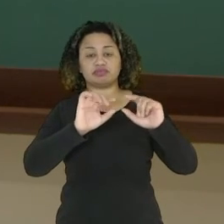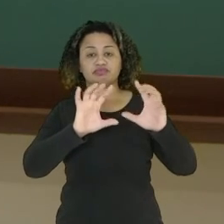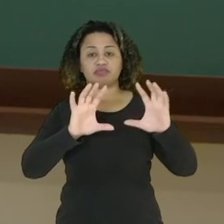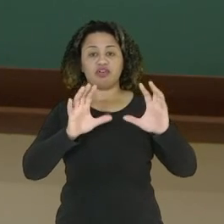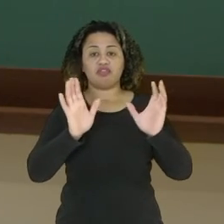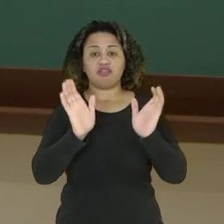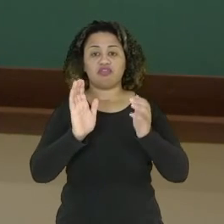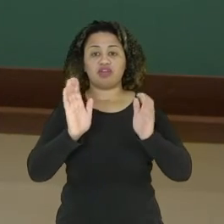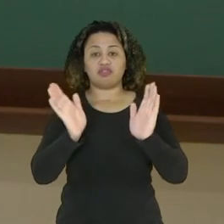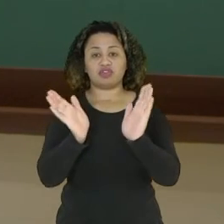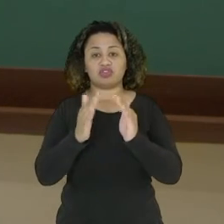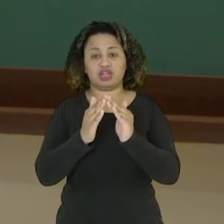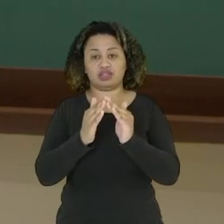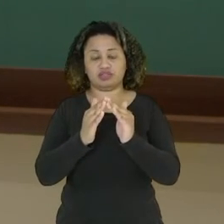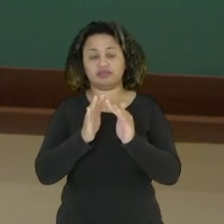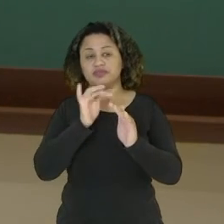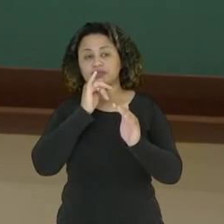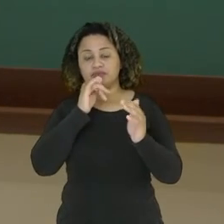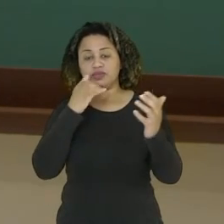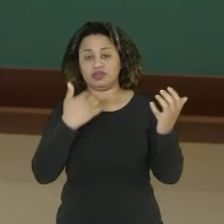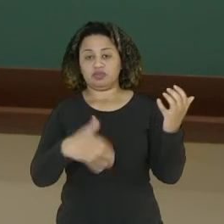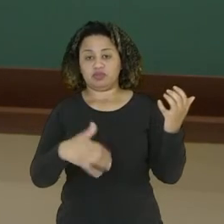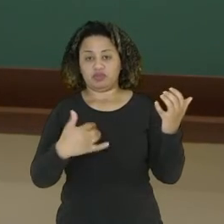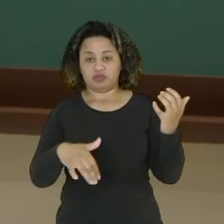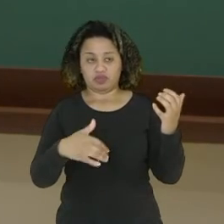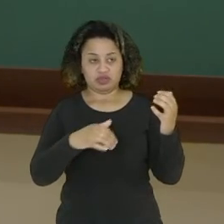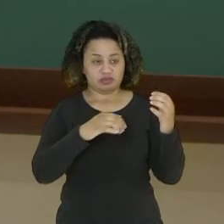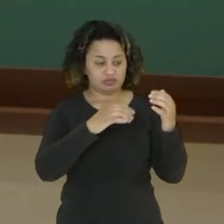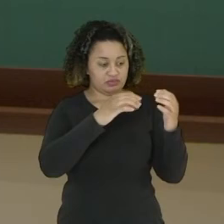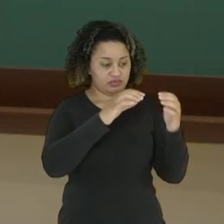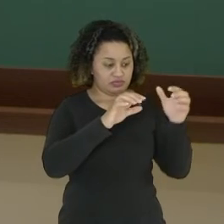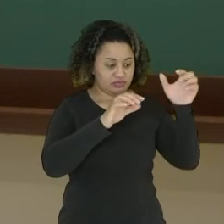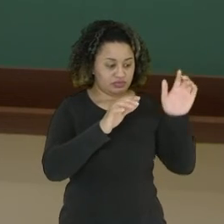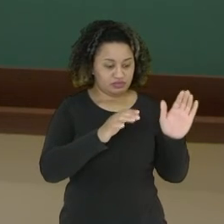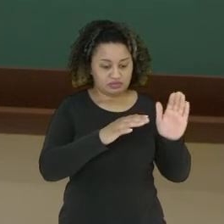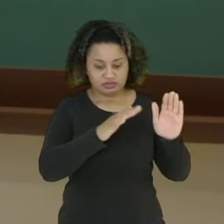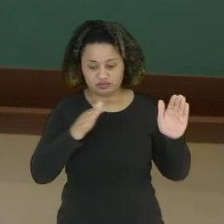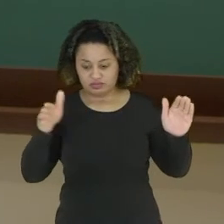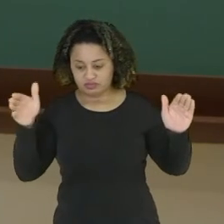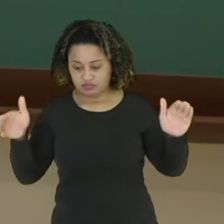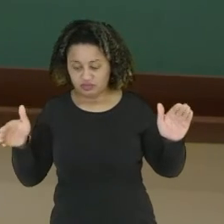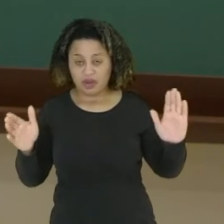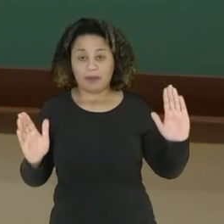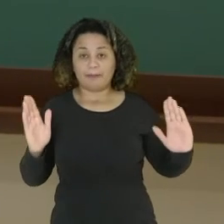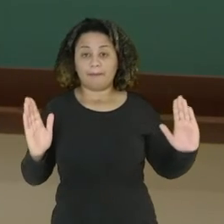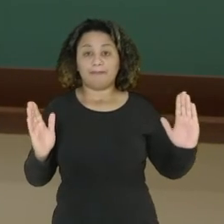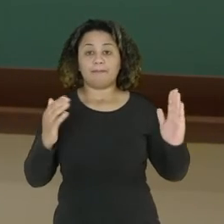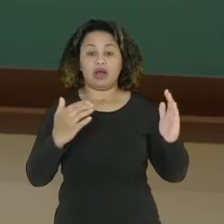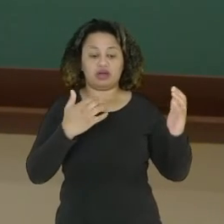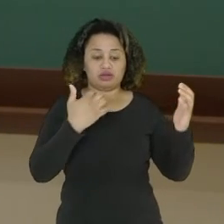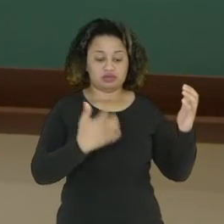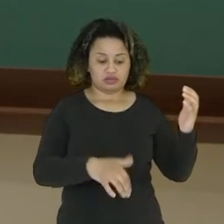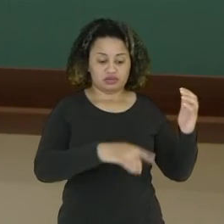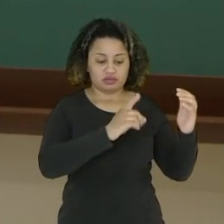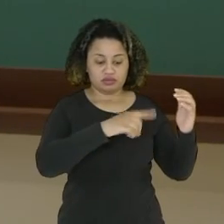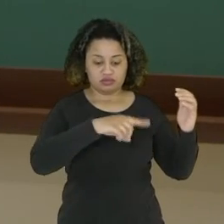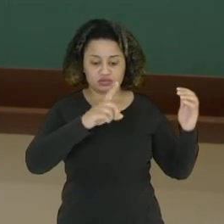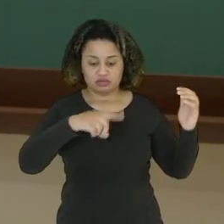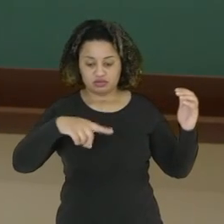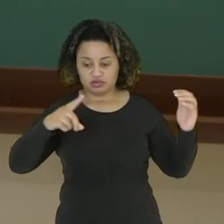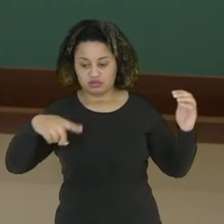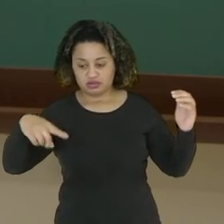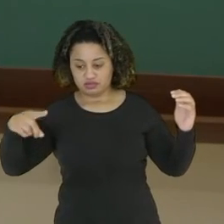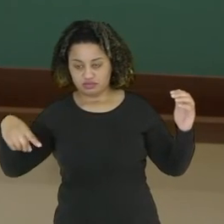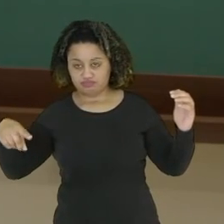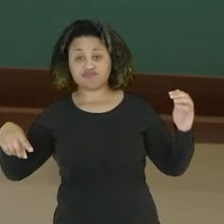confinada. Um violão, por exemplo, a corda começa aqui e trava lá na frente. Você bateu, ele vai oscilar, ele vai